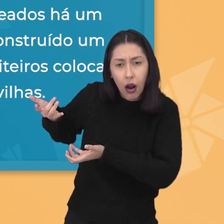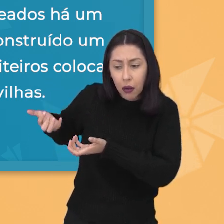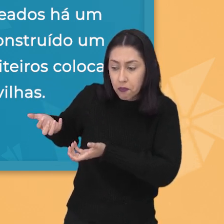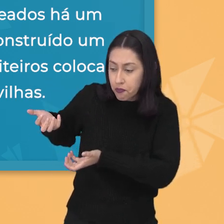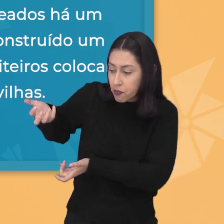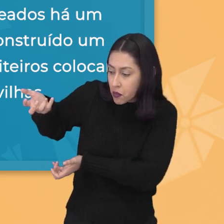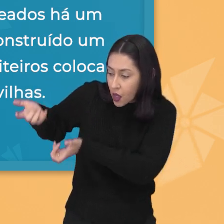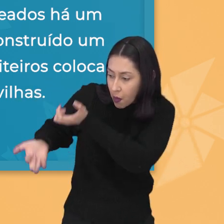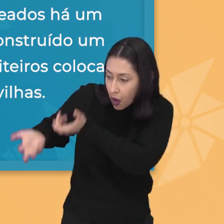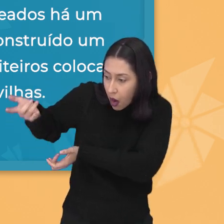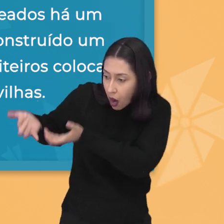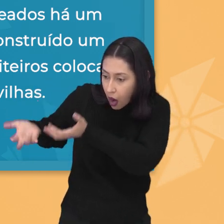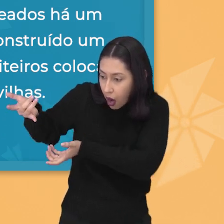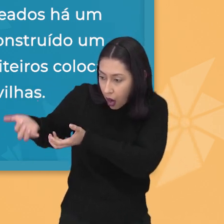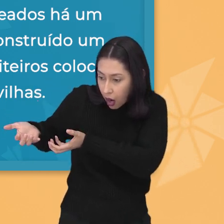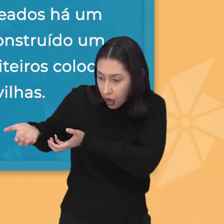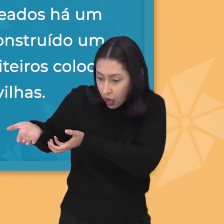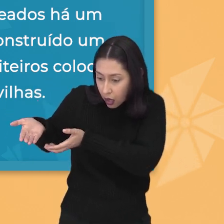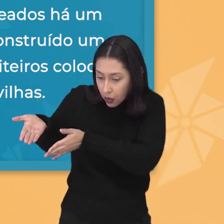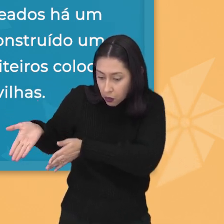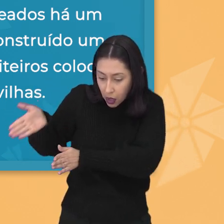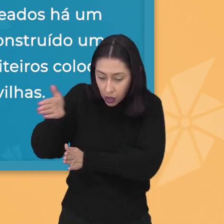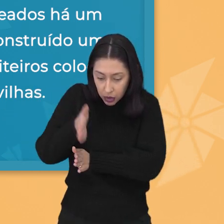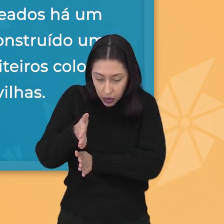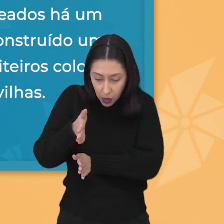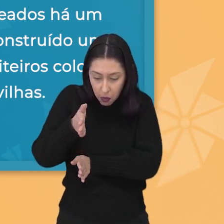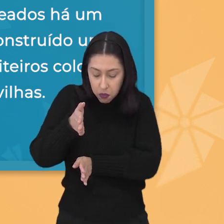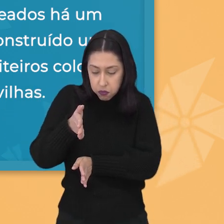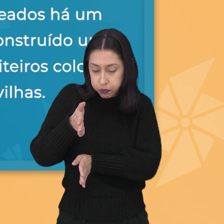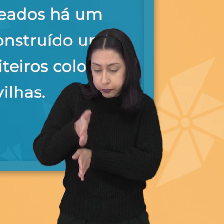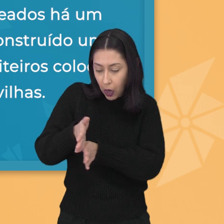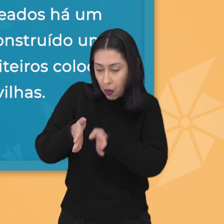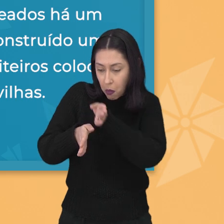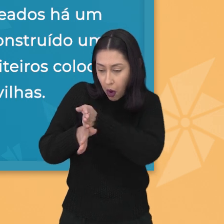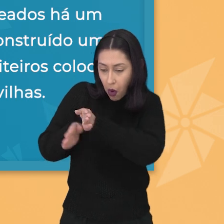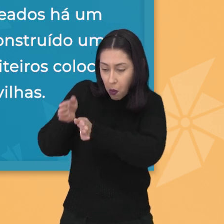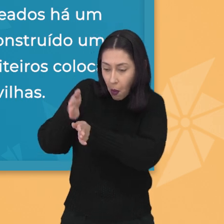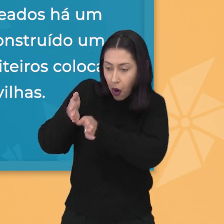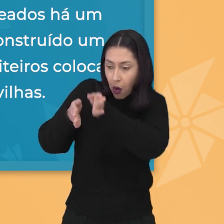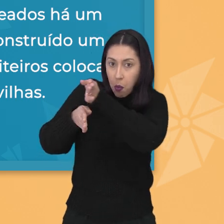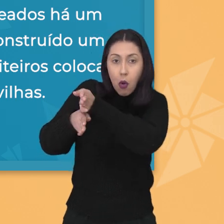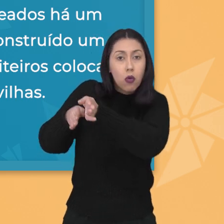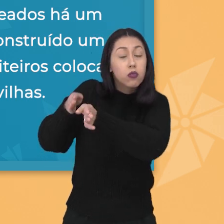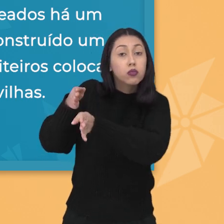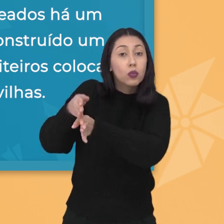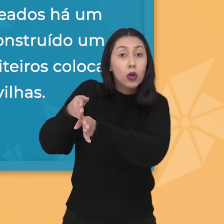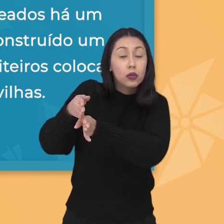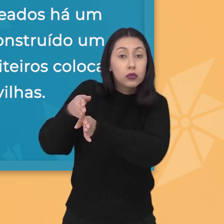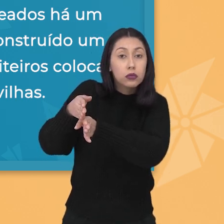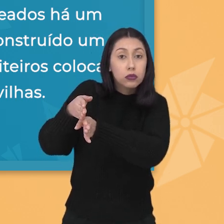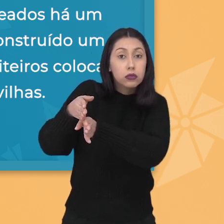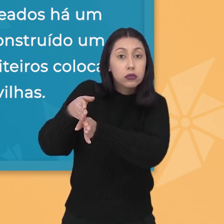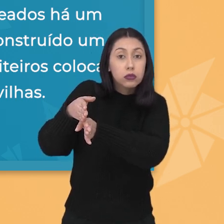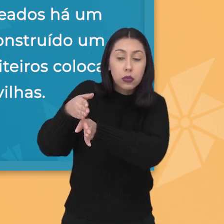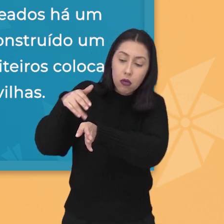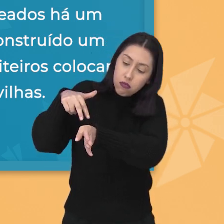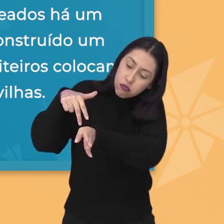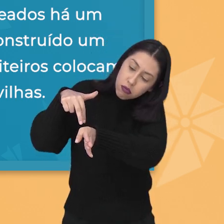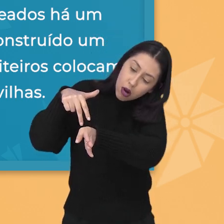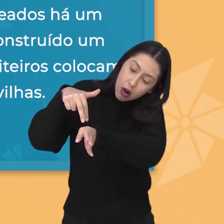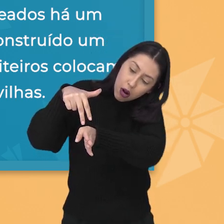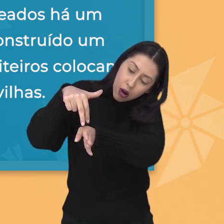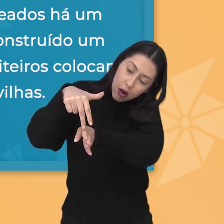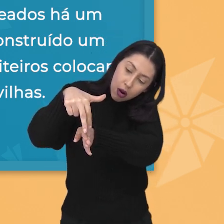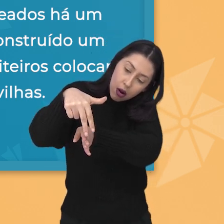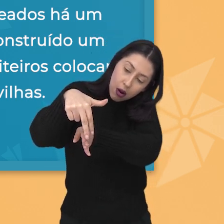encadeados há um caminho elevado, ao longo do qual faze de conta que tenha sido construído um